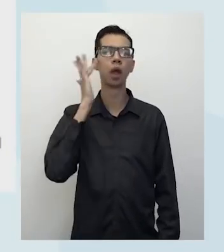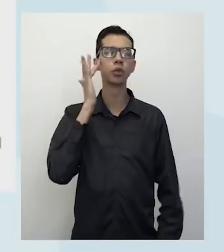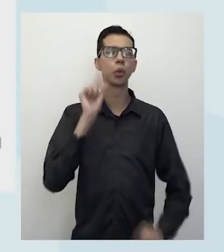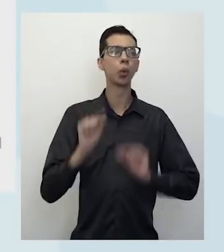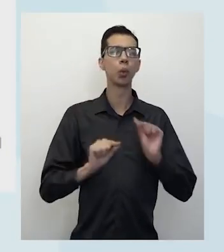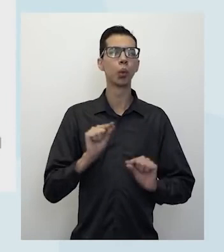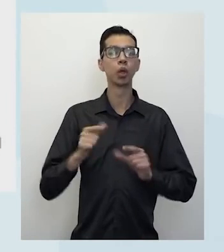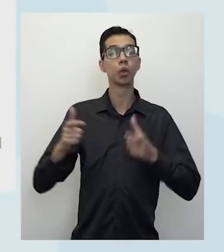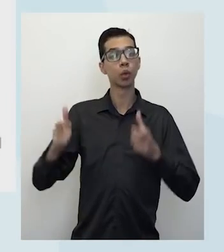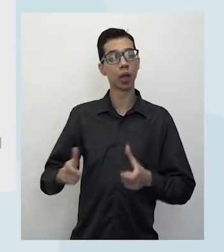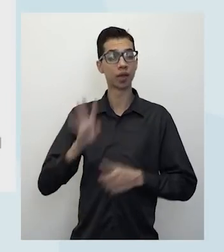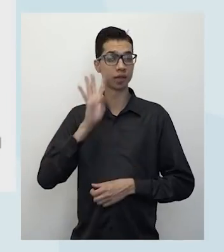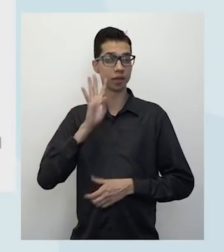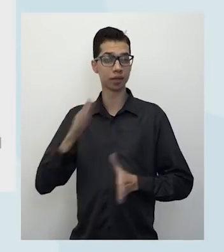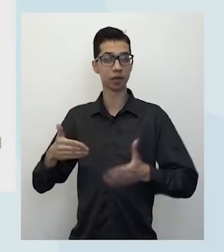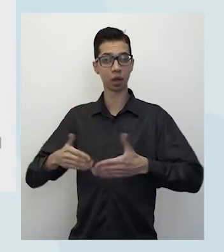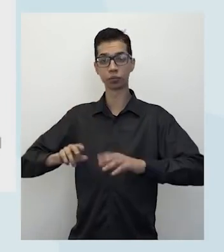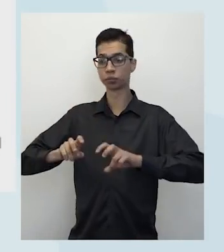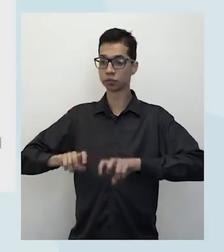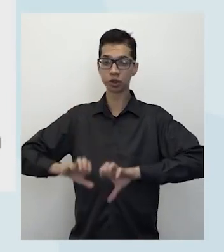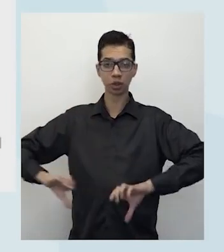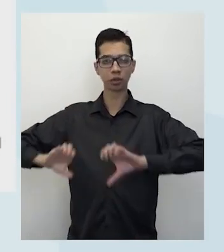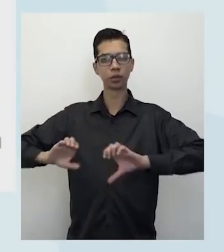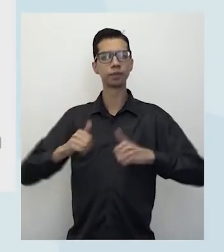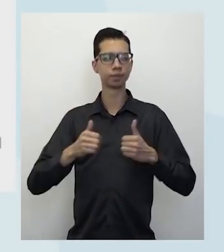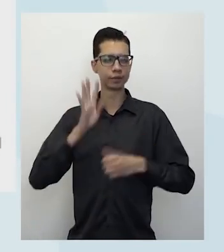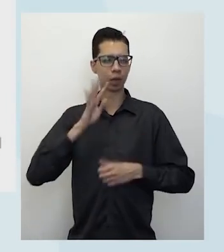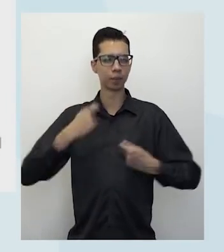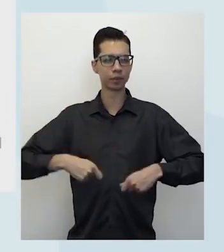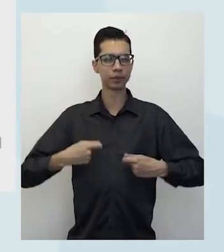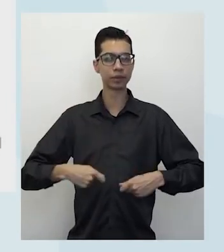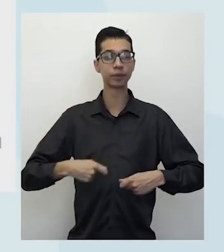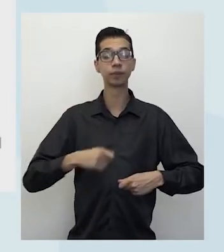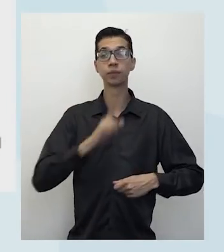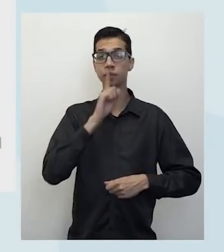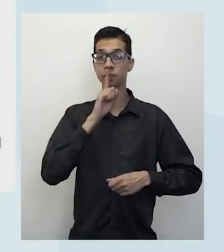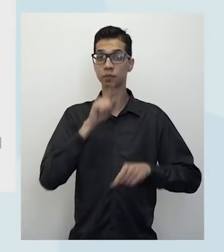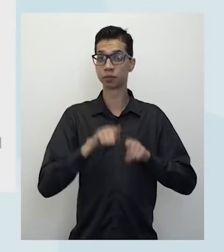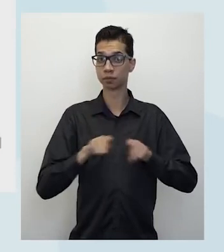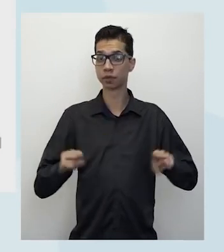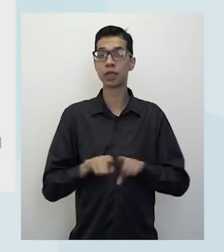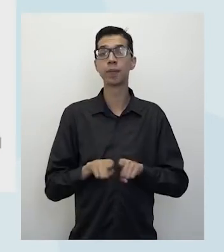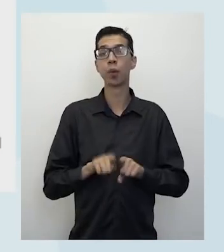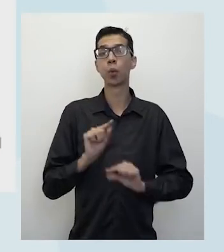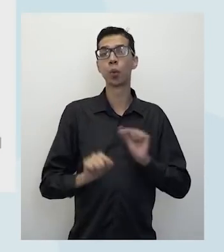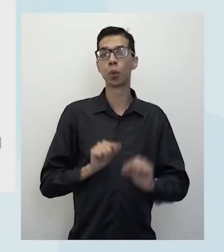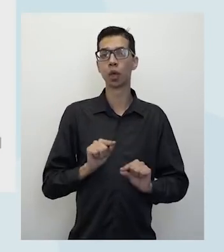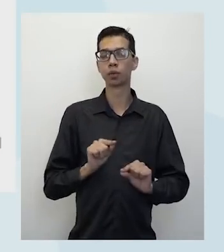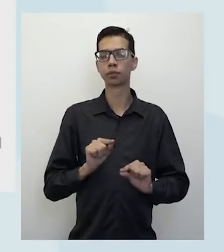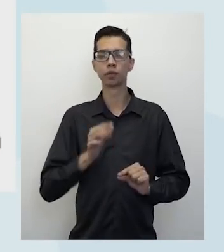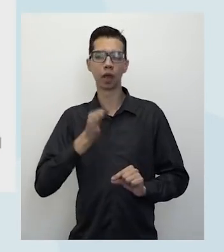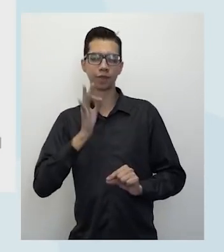local adequado, silêncio, estímulo, de repente como chocolate ou um café? E a 3 aí, qual a sua